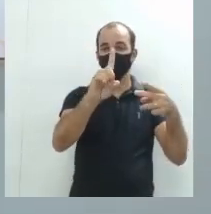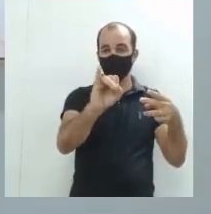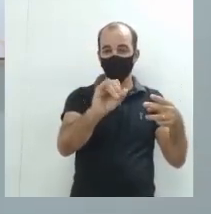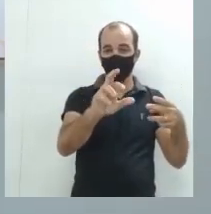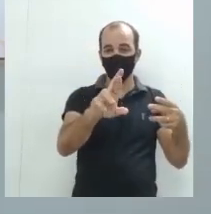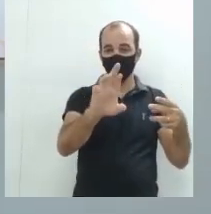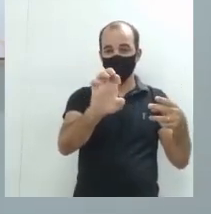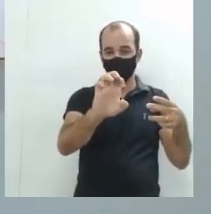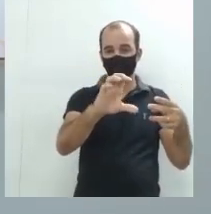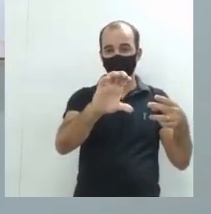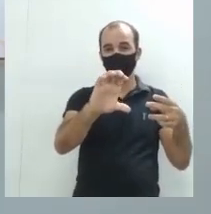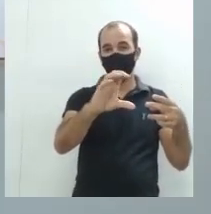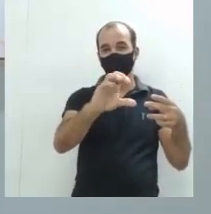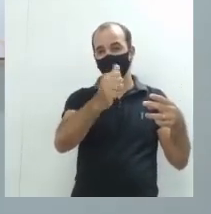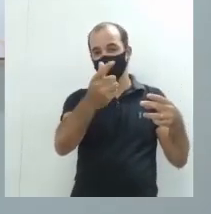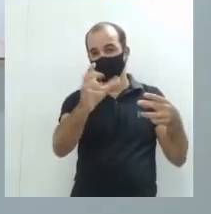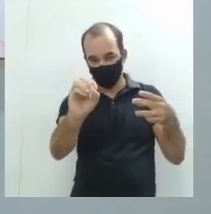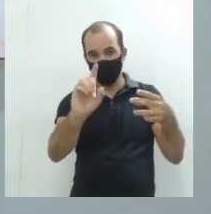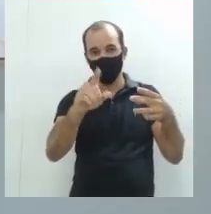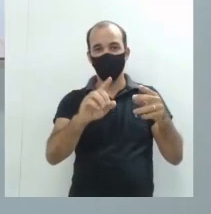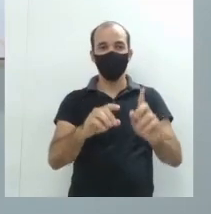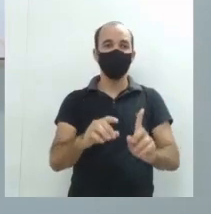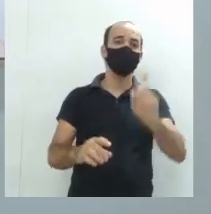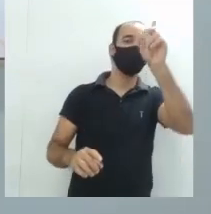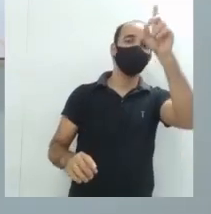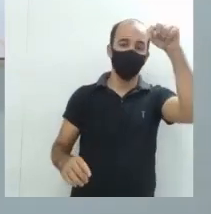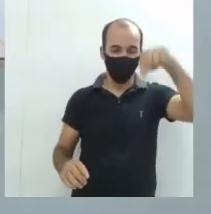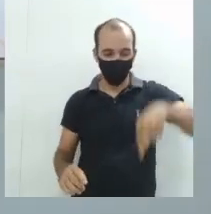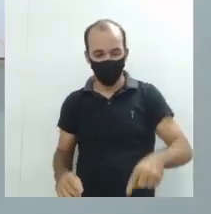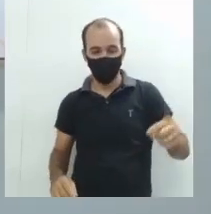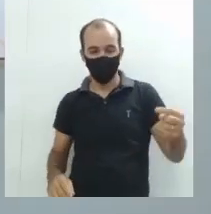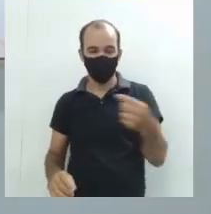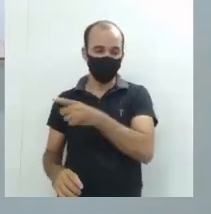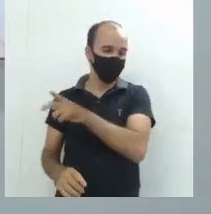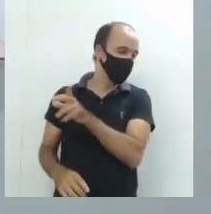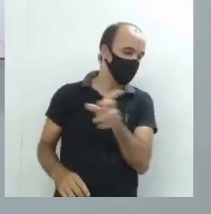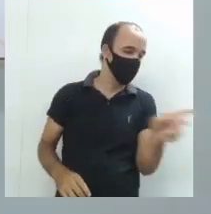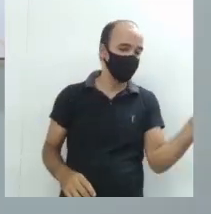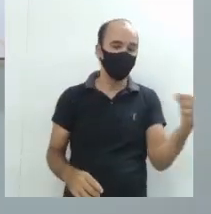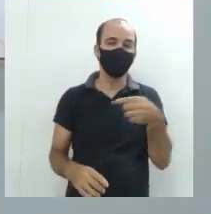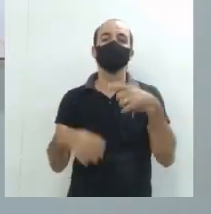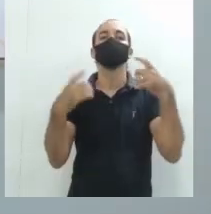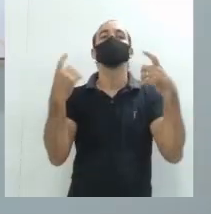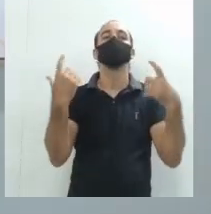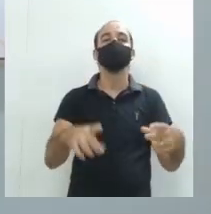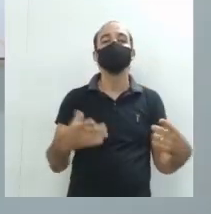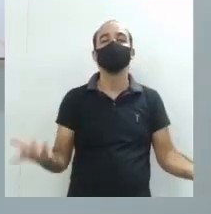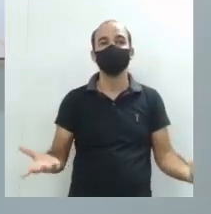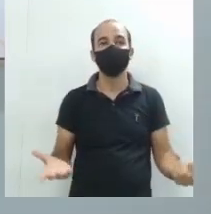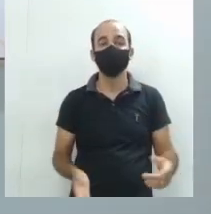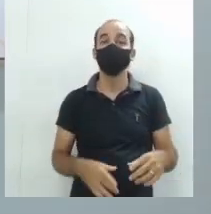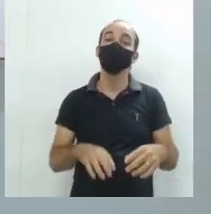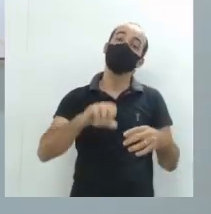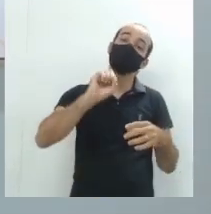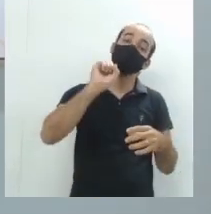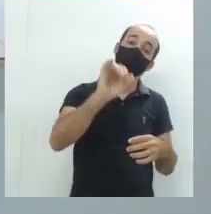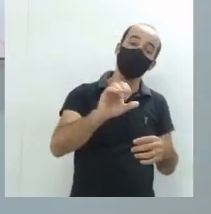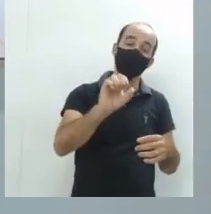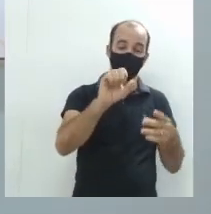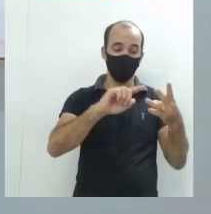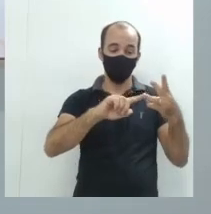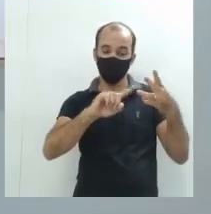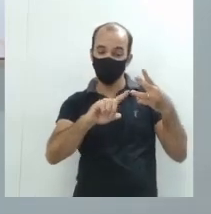sentido é outra, sacou? A direção é a reta que ele está desenhado e o sentido é para onde a flechinha